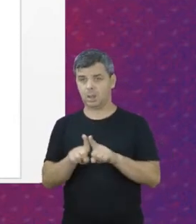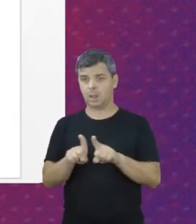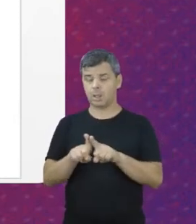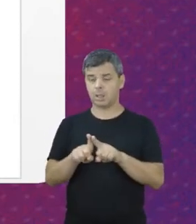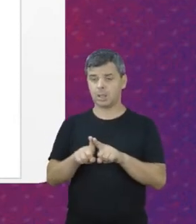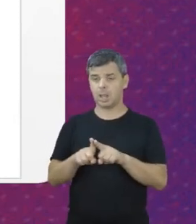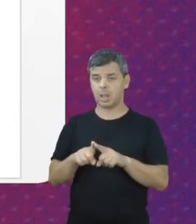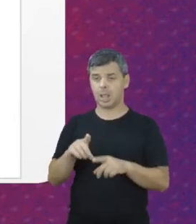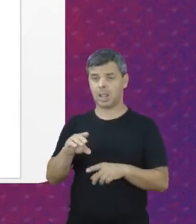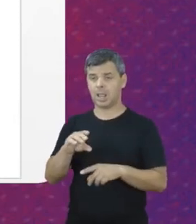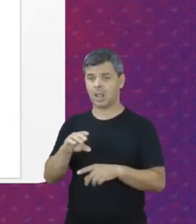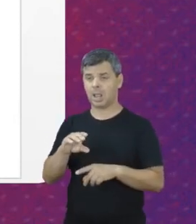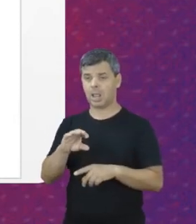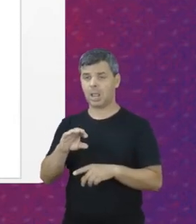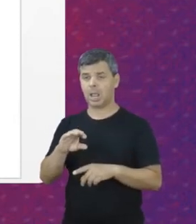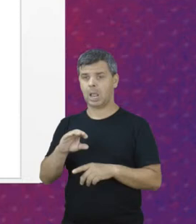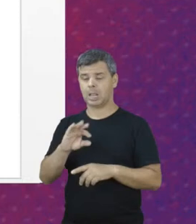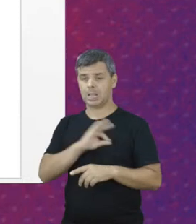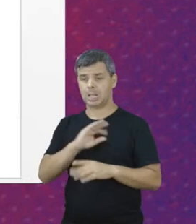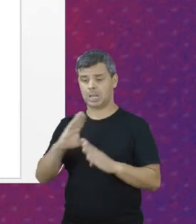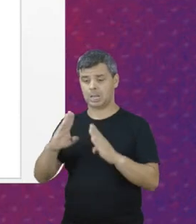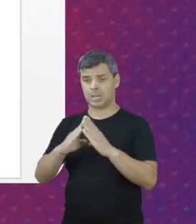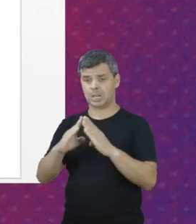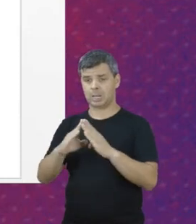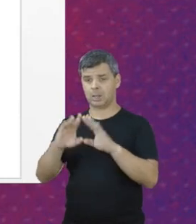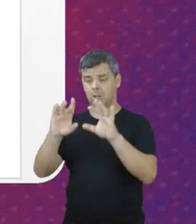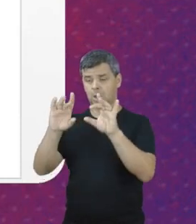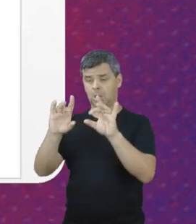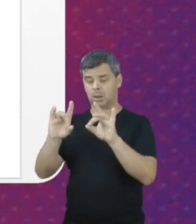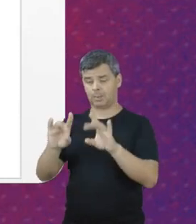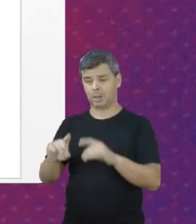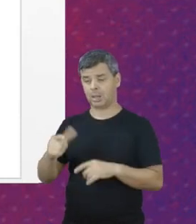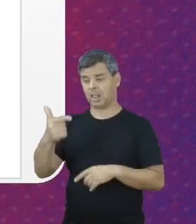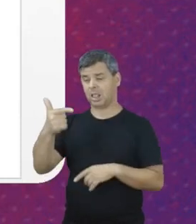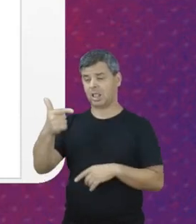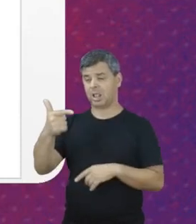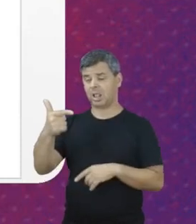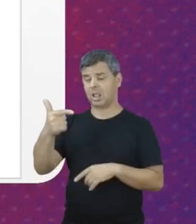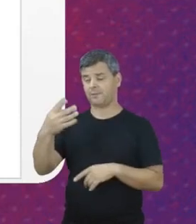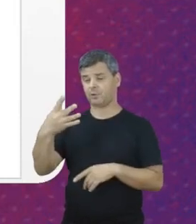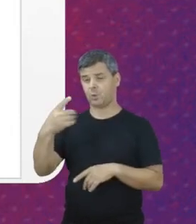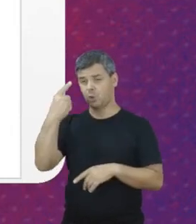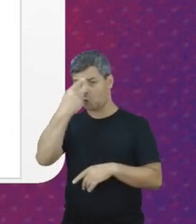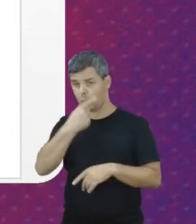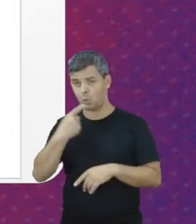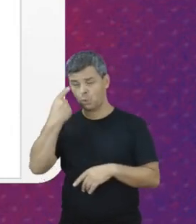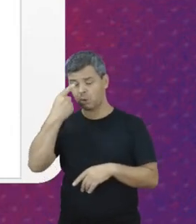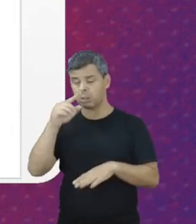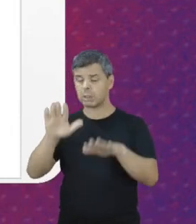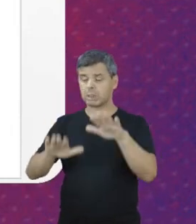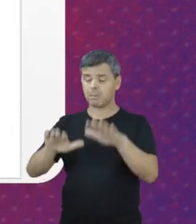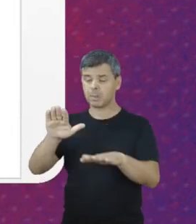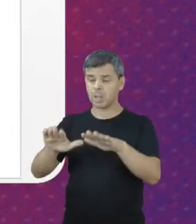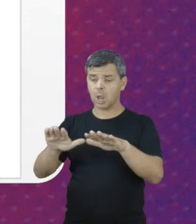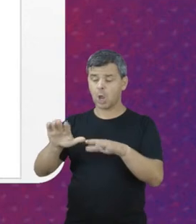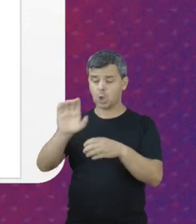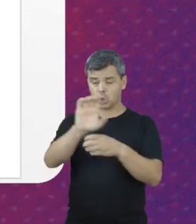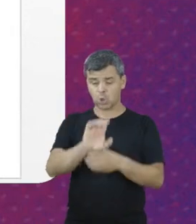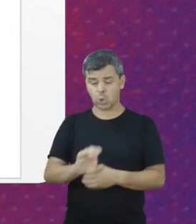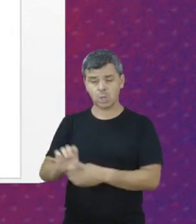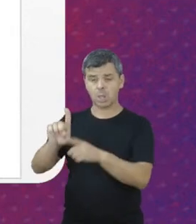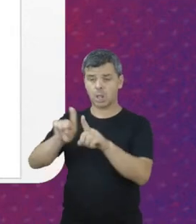as delegacias especializadas, inclusive uma delas é 24 horas, a depender do estado ou da cidade, vai